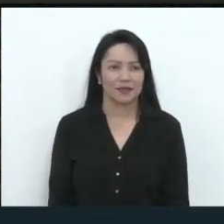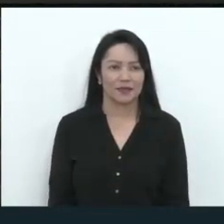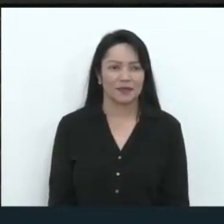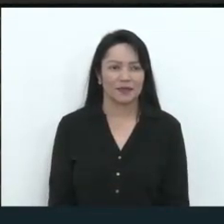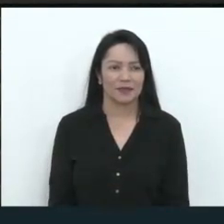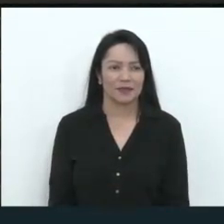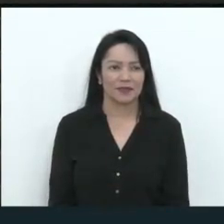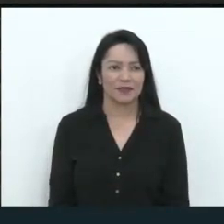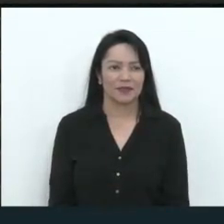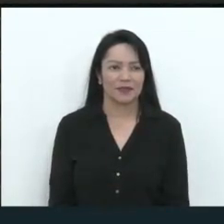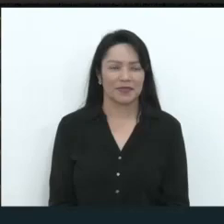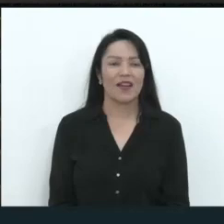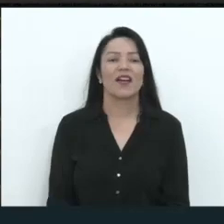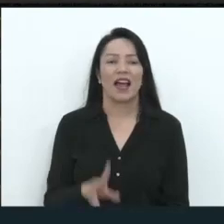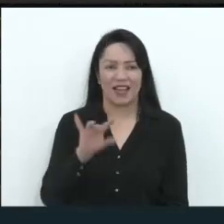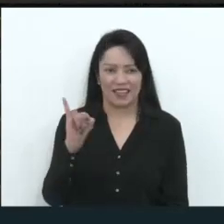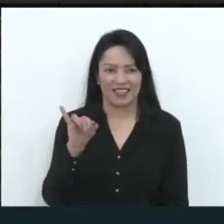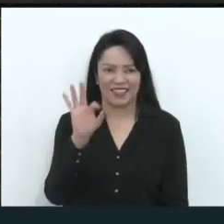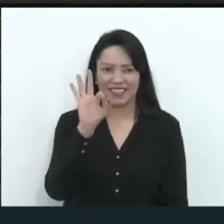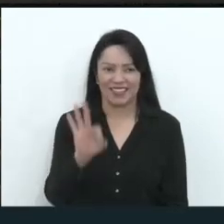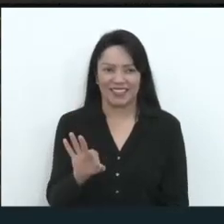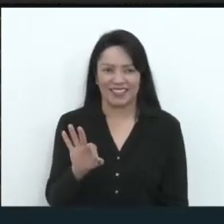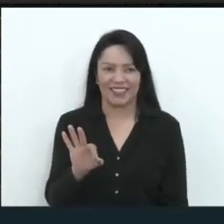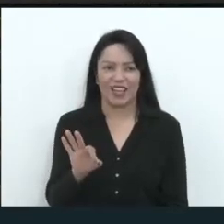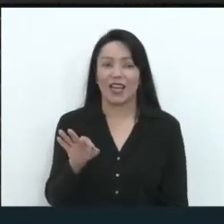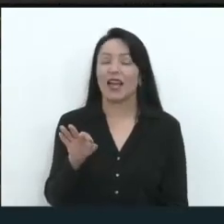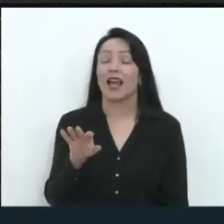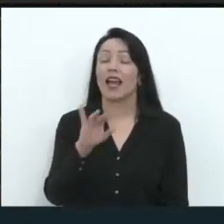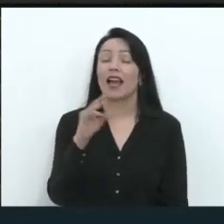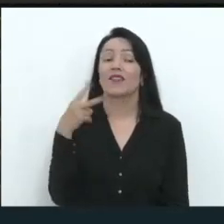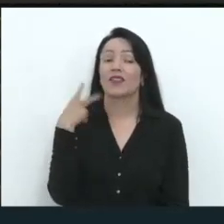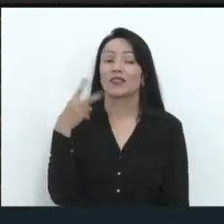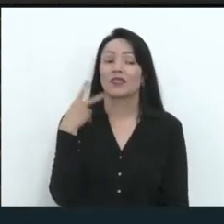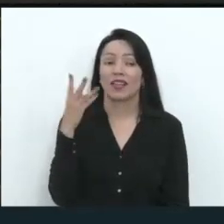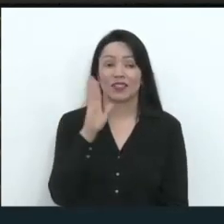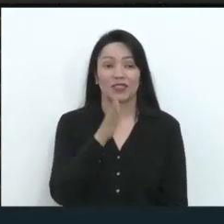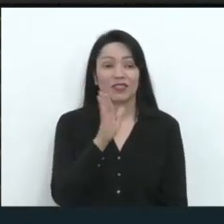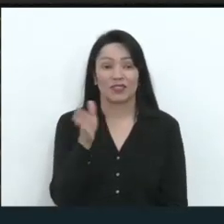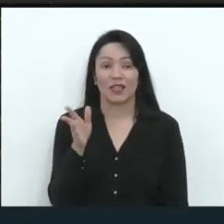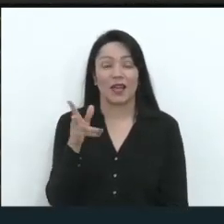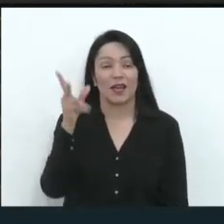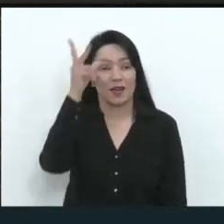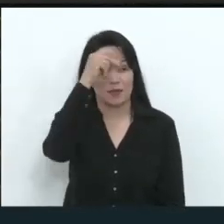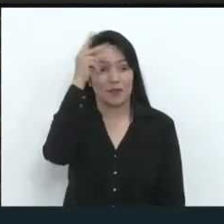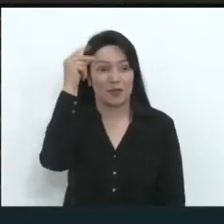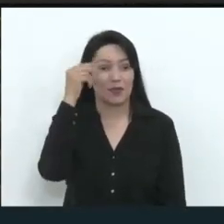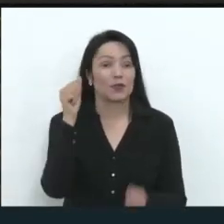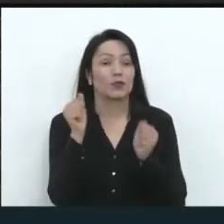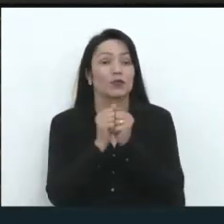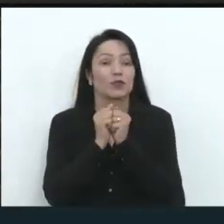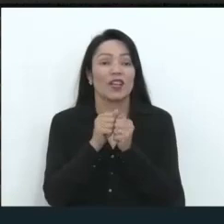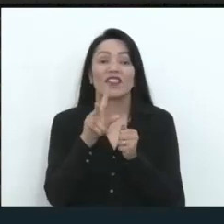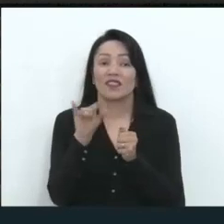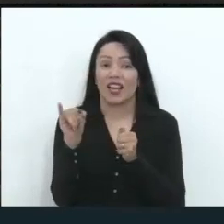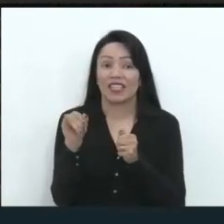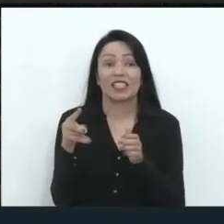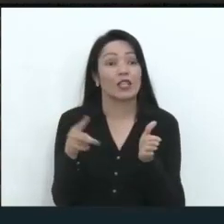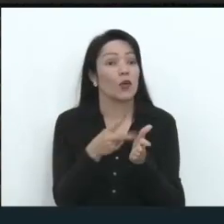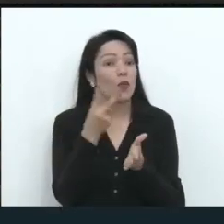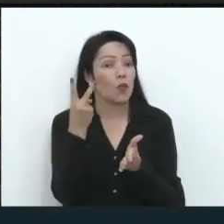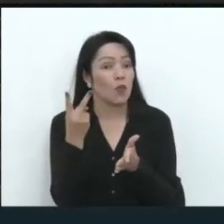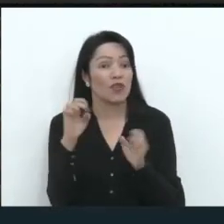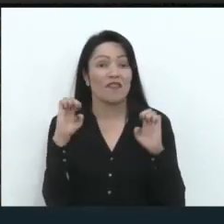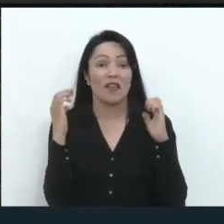A vereadora vai participar, com certeza, porque a vereadora Janete já participou de um evento com o prefeito Guti e agora seria o segundo evento